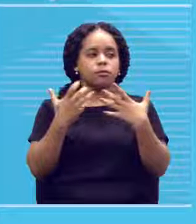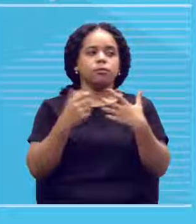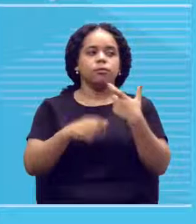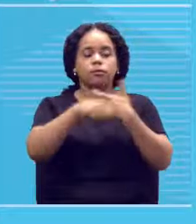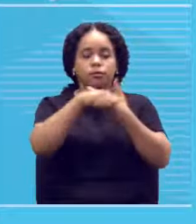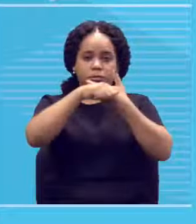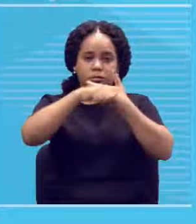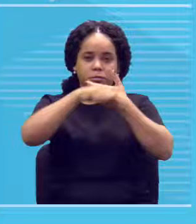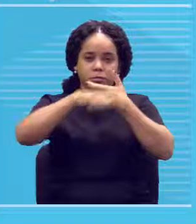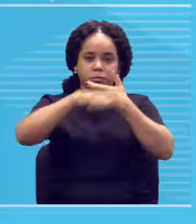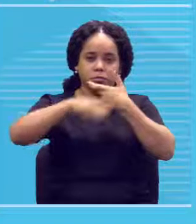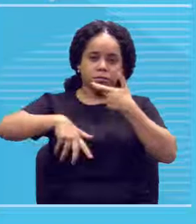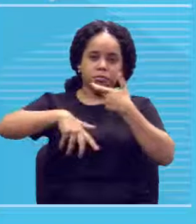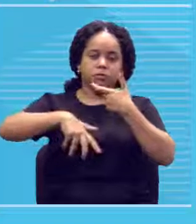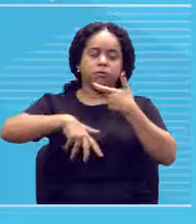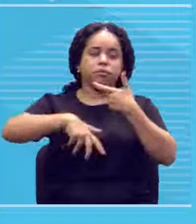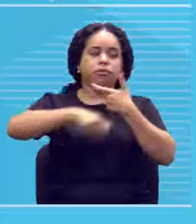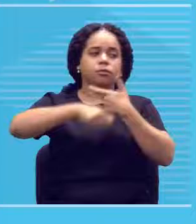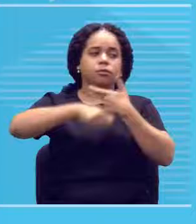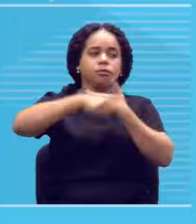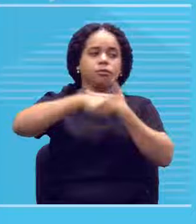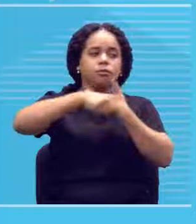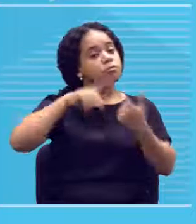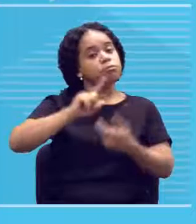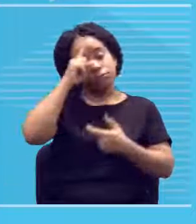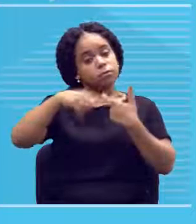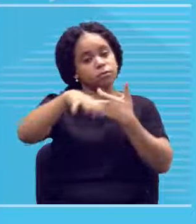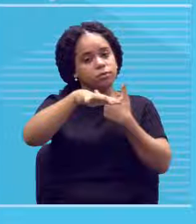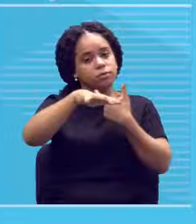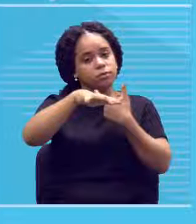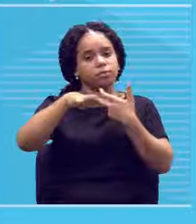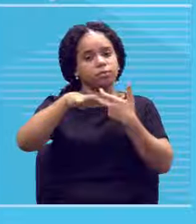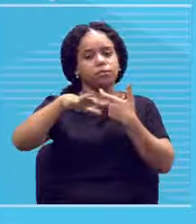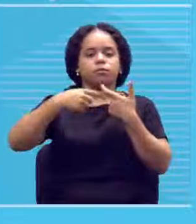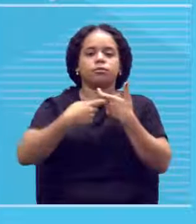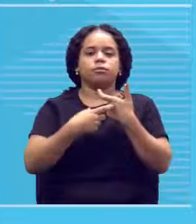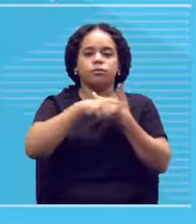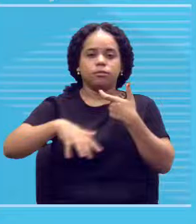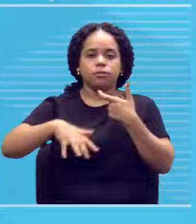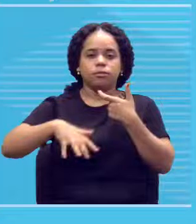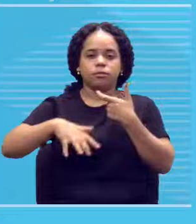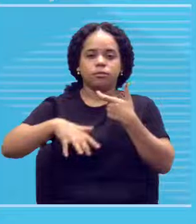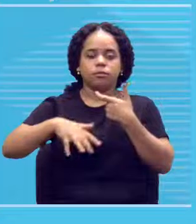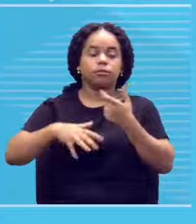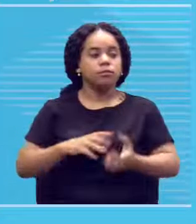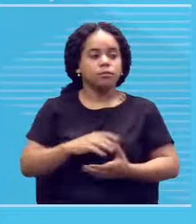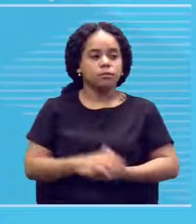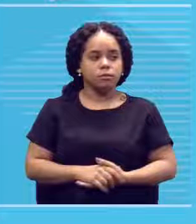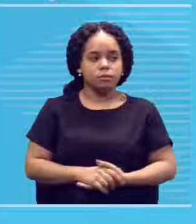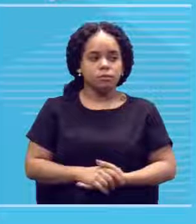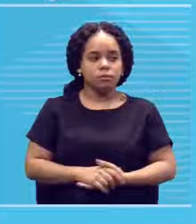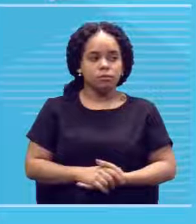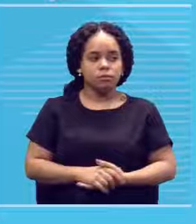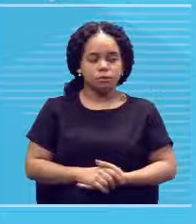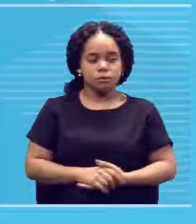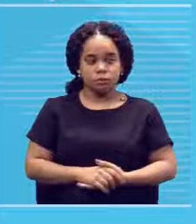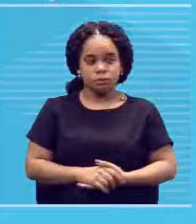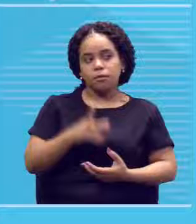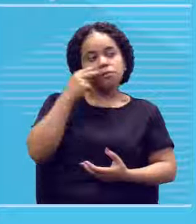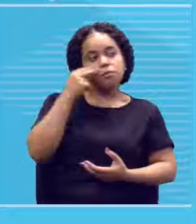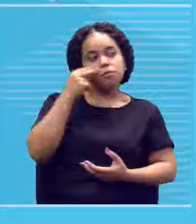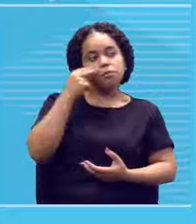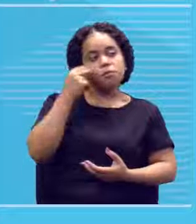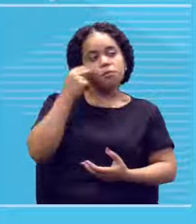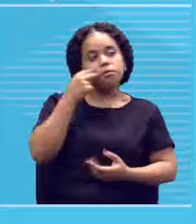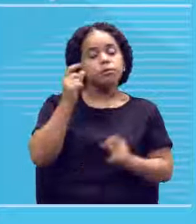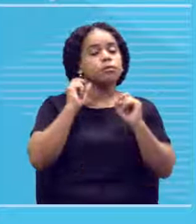hiperônimos não é até a ideia geral bom então gato é é um